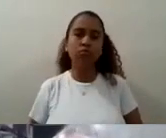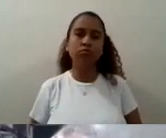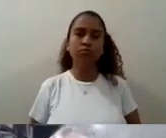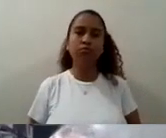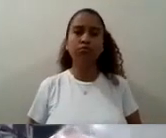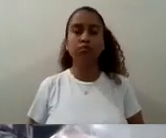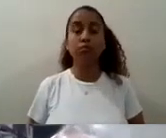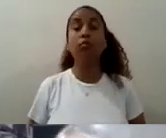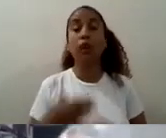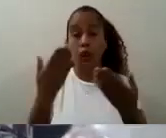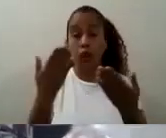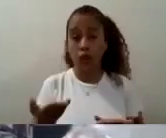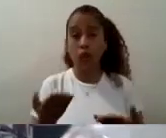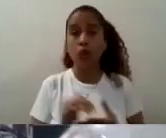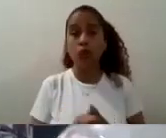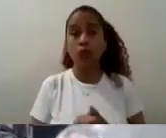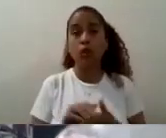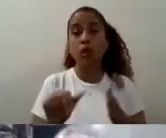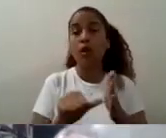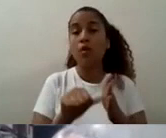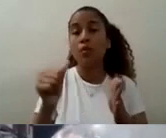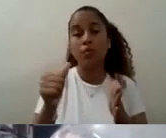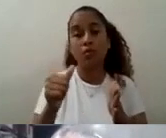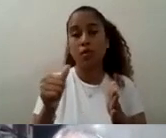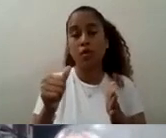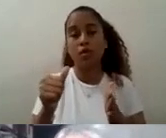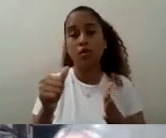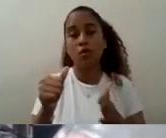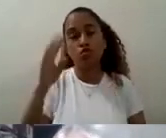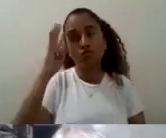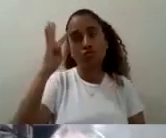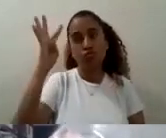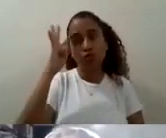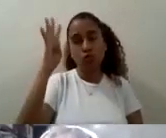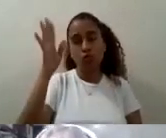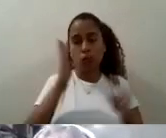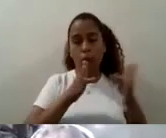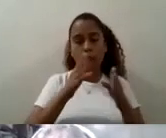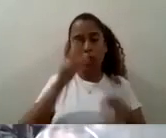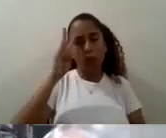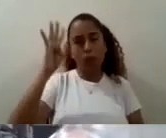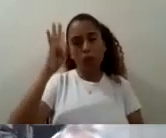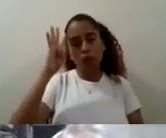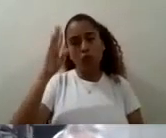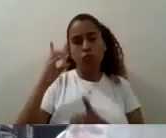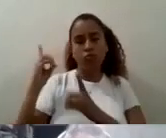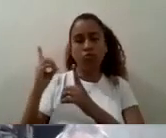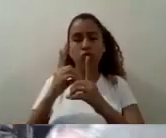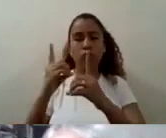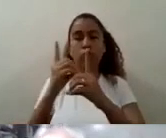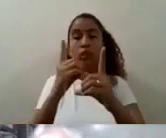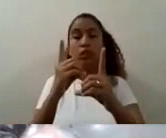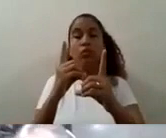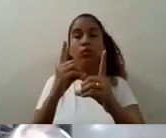E aí, a primeira parte, a gente imaginou que, como os discípulos de Emaús